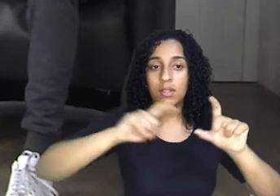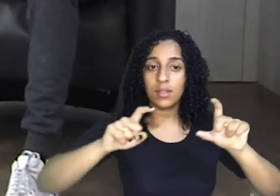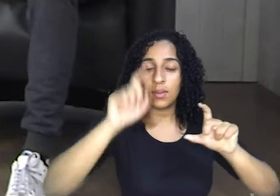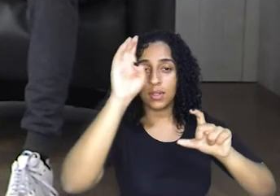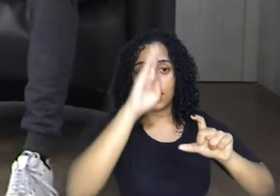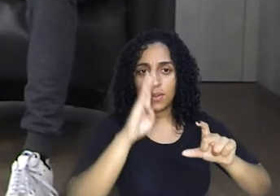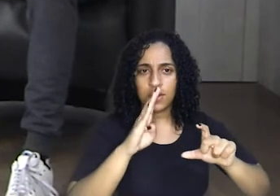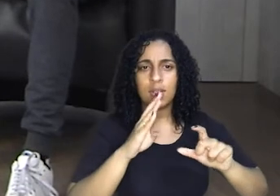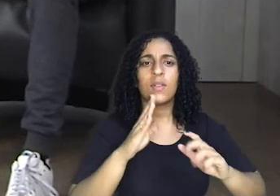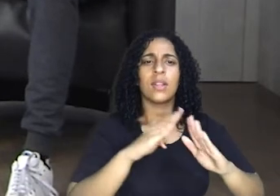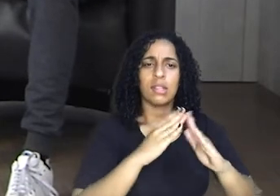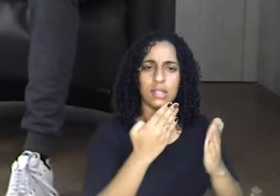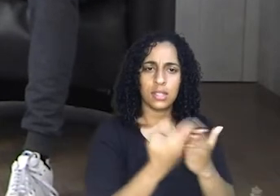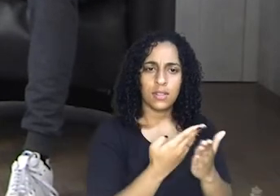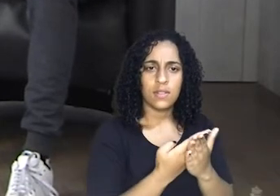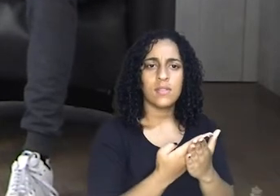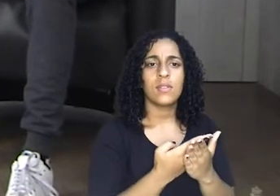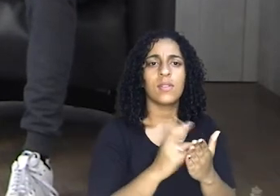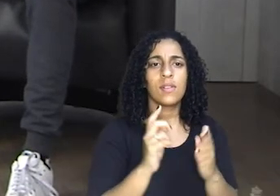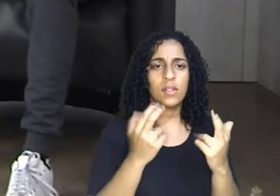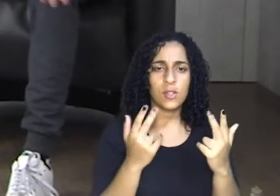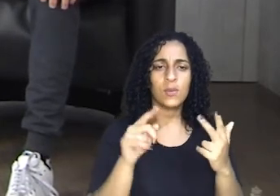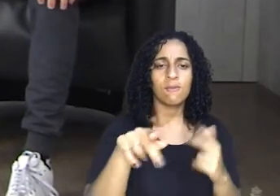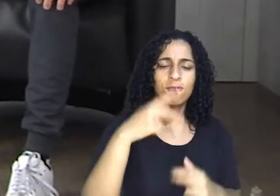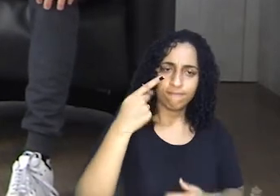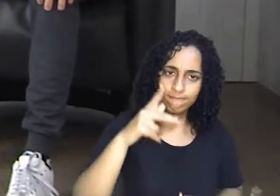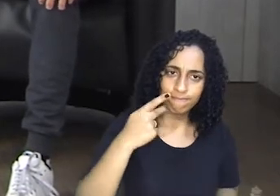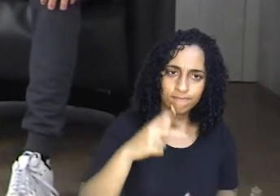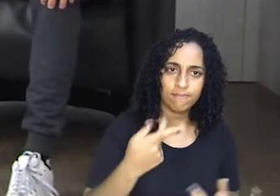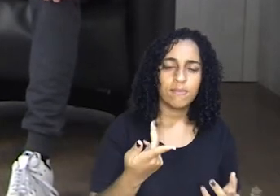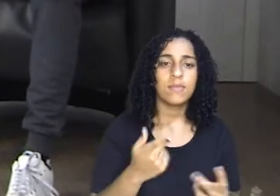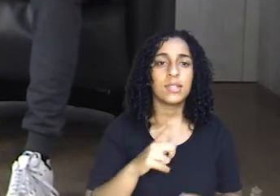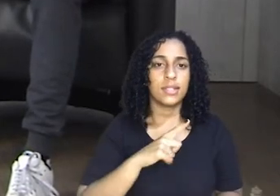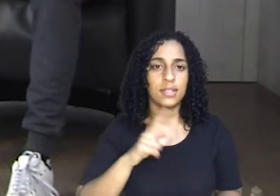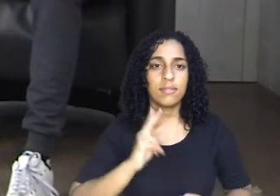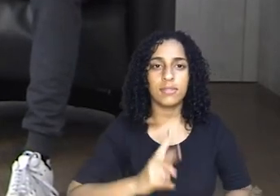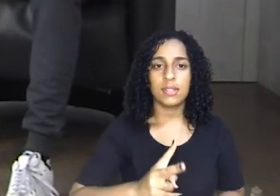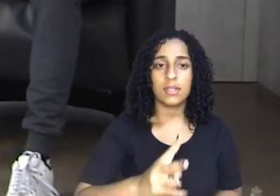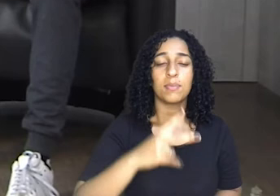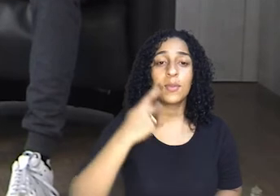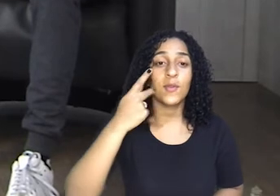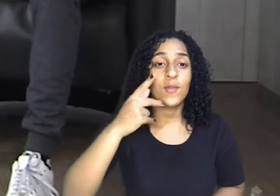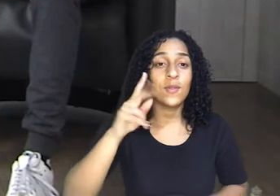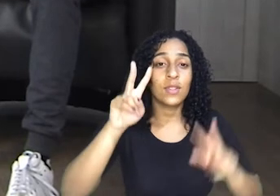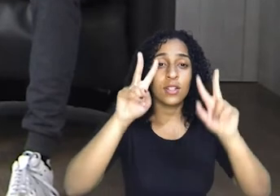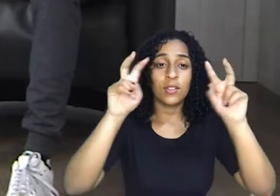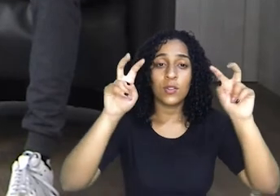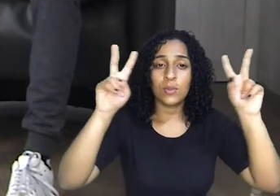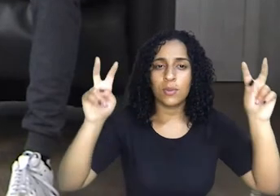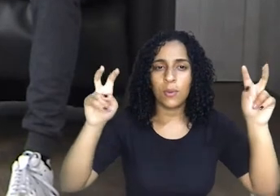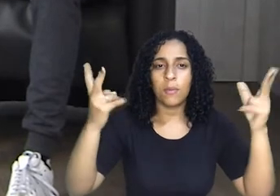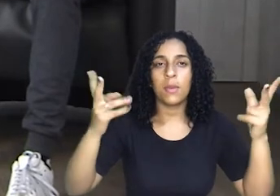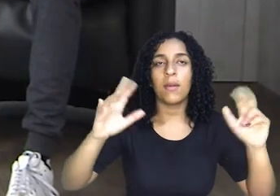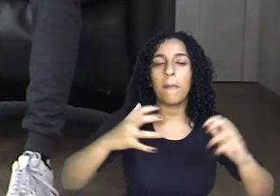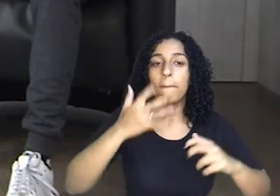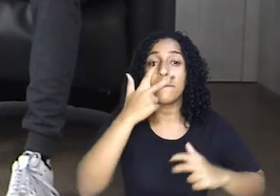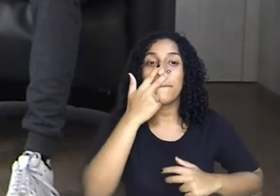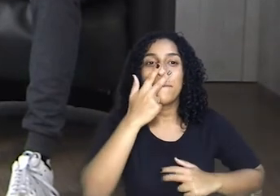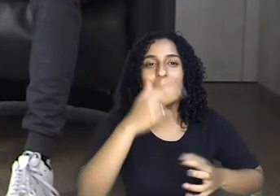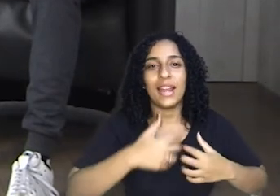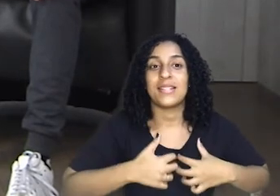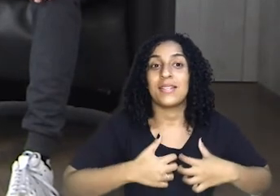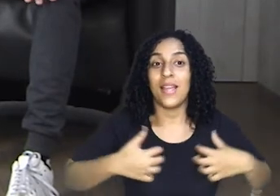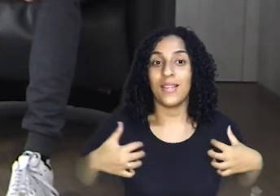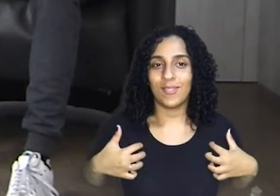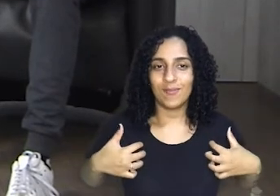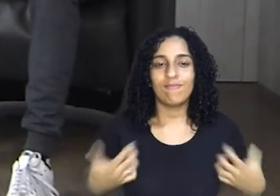gente tem de sempre desde das escolas igual você falou né que tem toda essa questão a gente tem sempre a falar dos principais que seriam